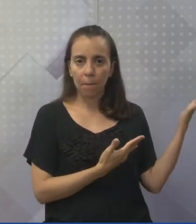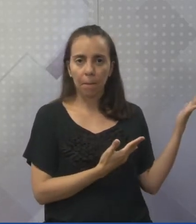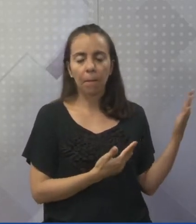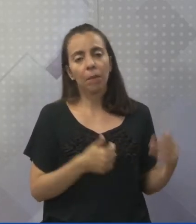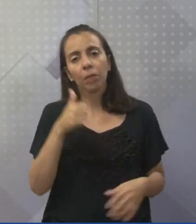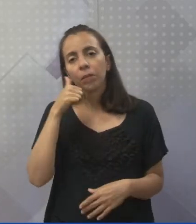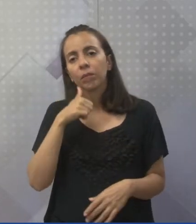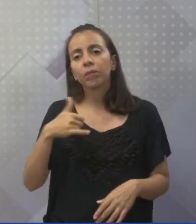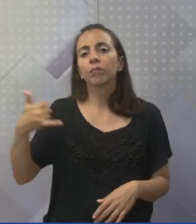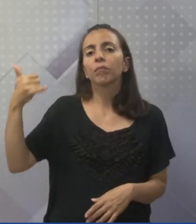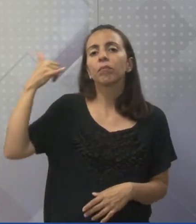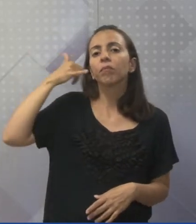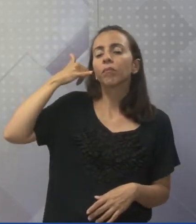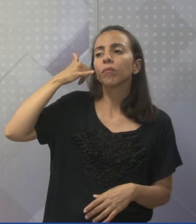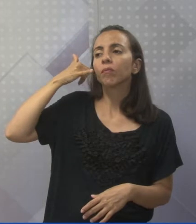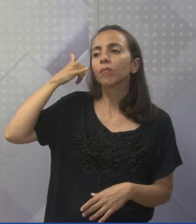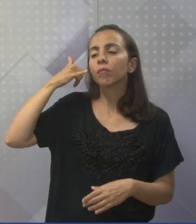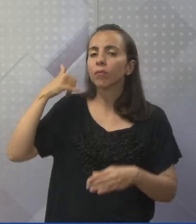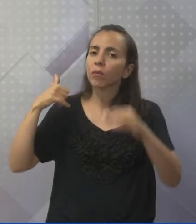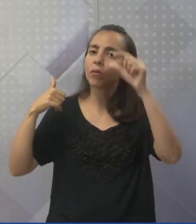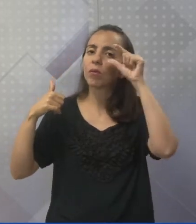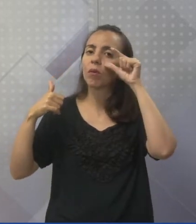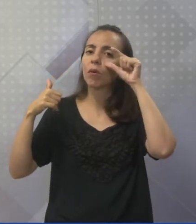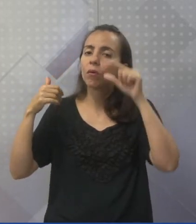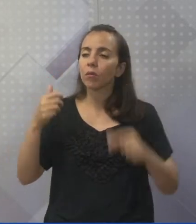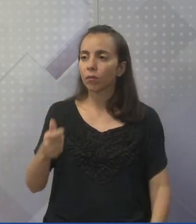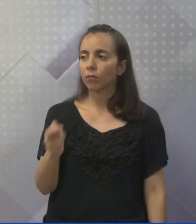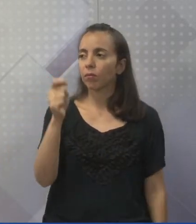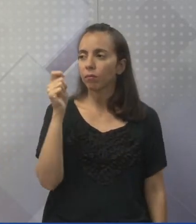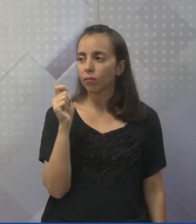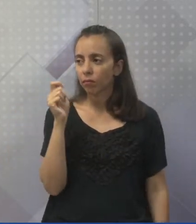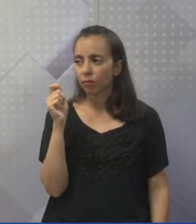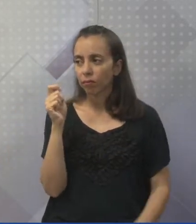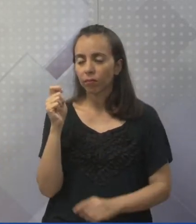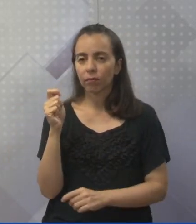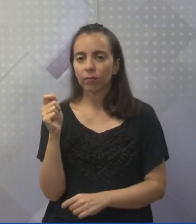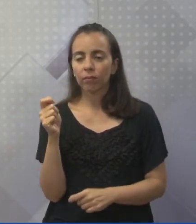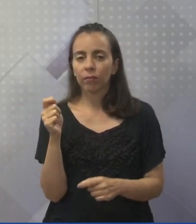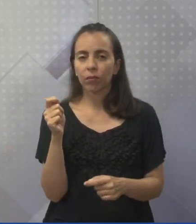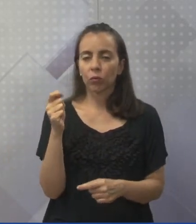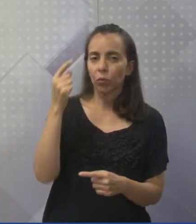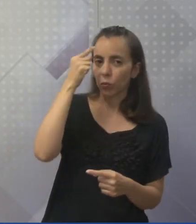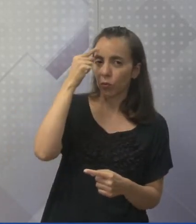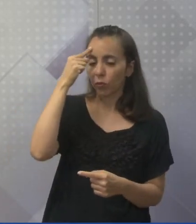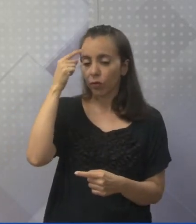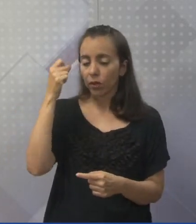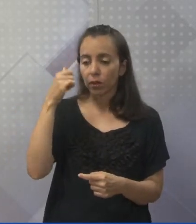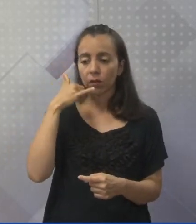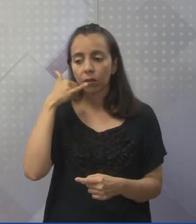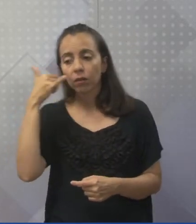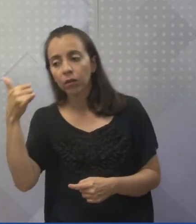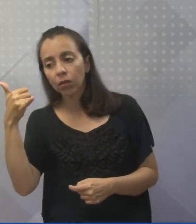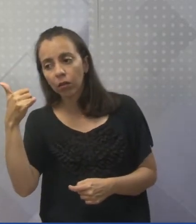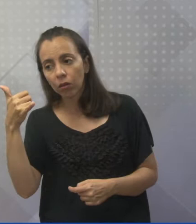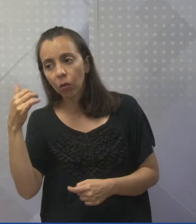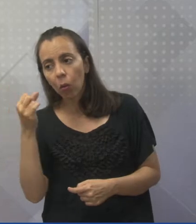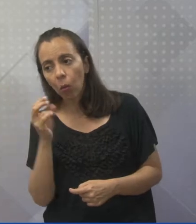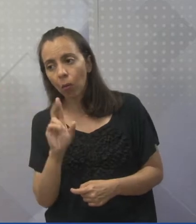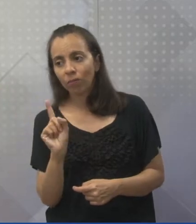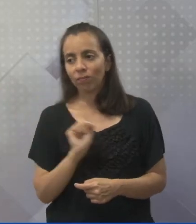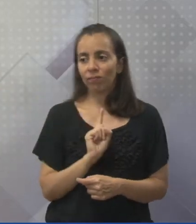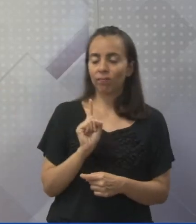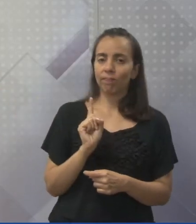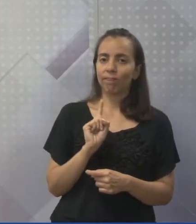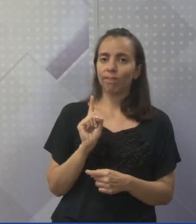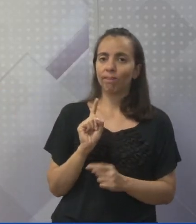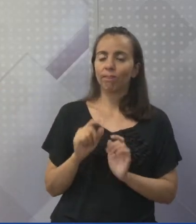né, e o óculos na mão. Então, ela está em dúvida se liga ou não para John. Então, she